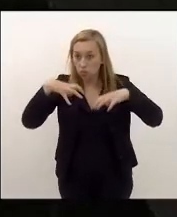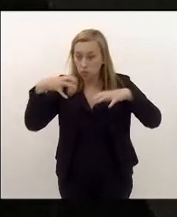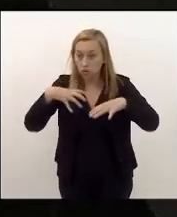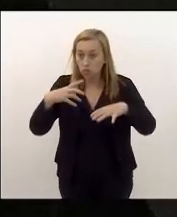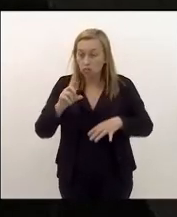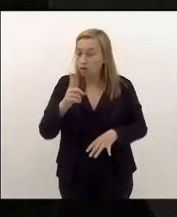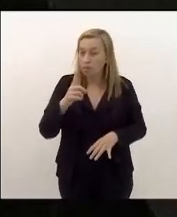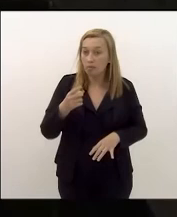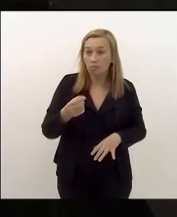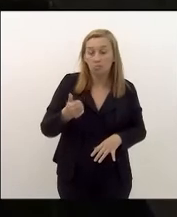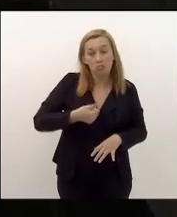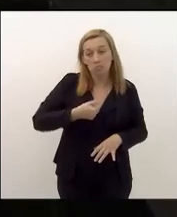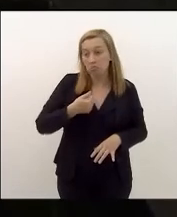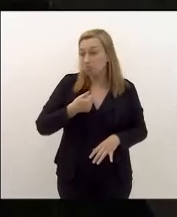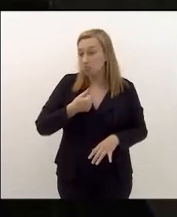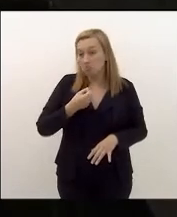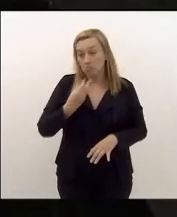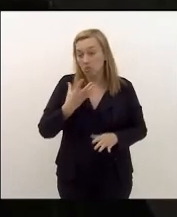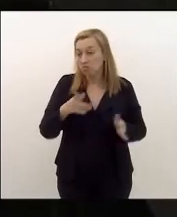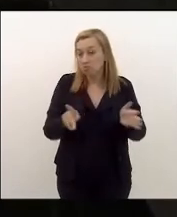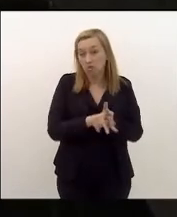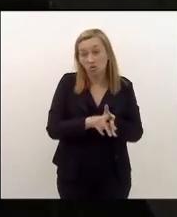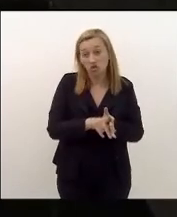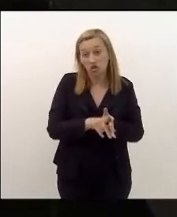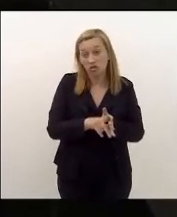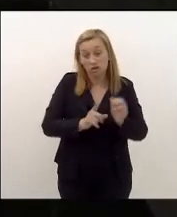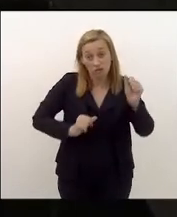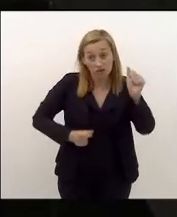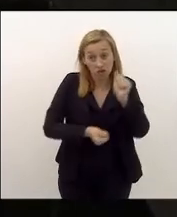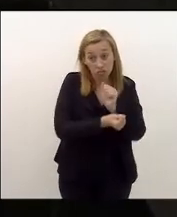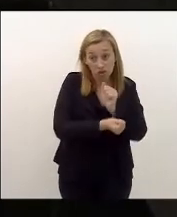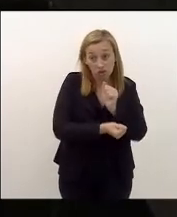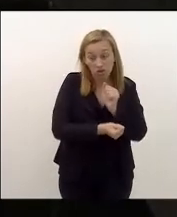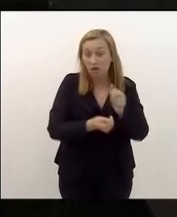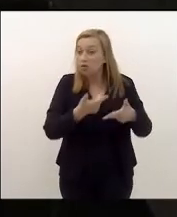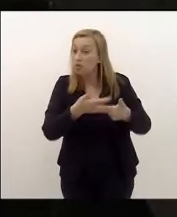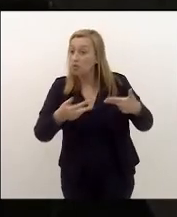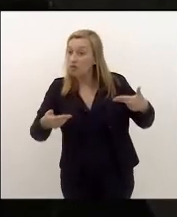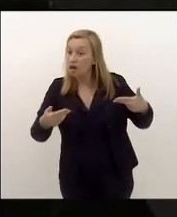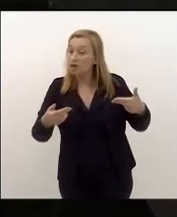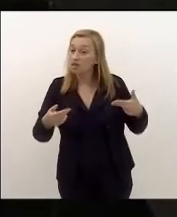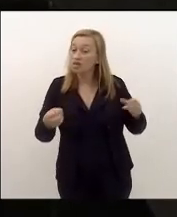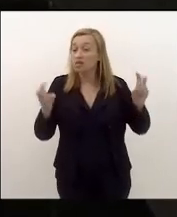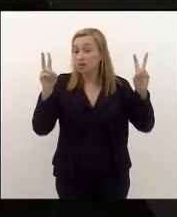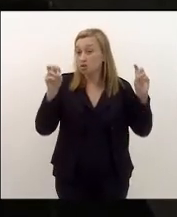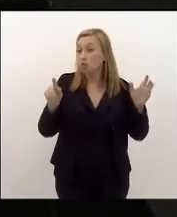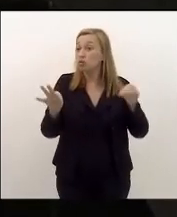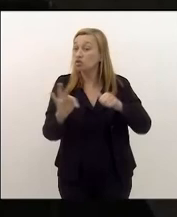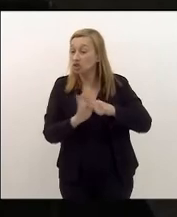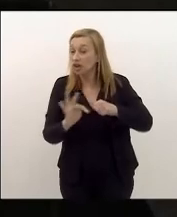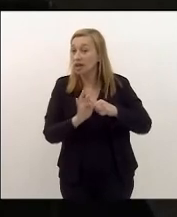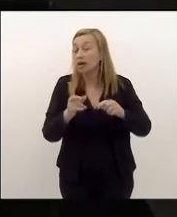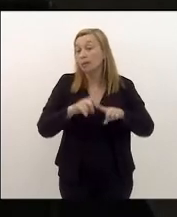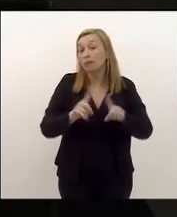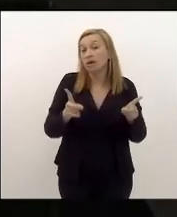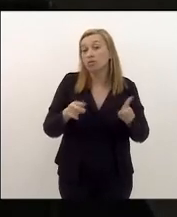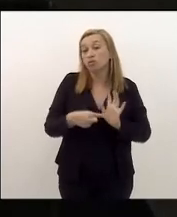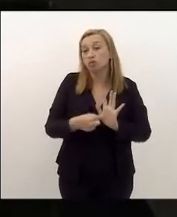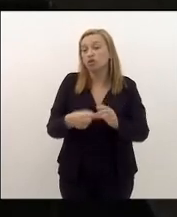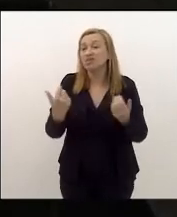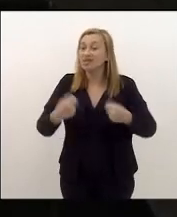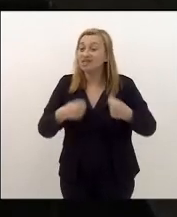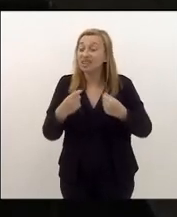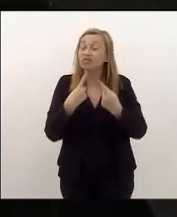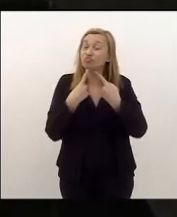seja o melhor investimento, esse não seja o melhor projeto. Foi uma reunião com muitas abordagens técnicas, mas sobressaiu a necessidade de